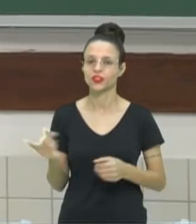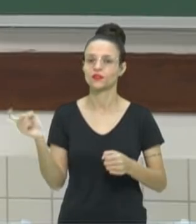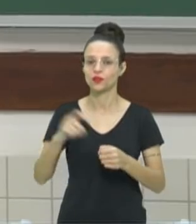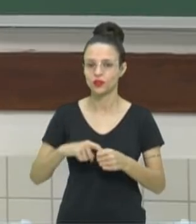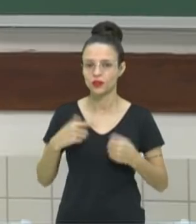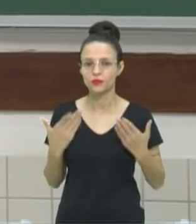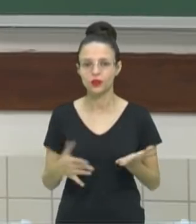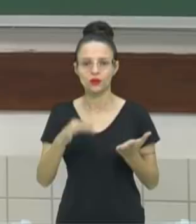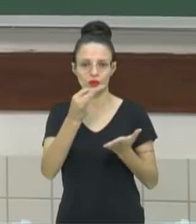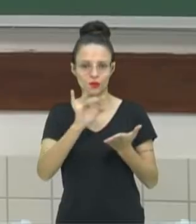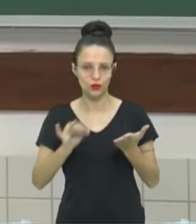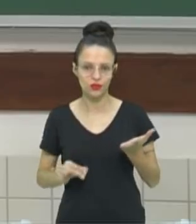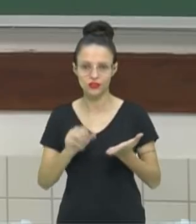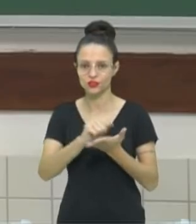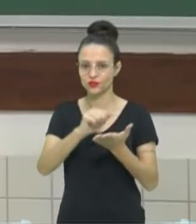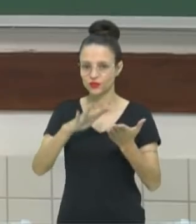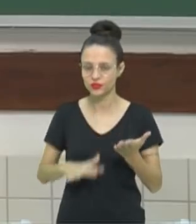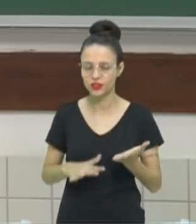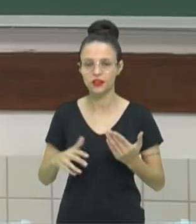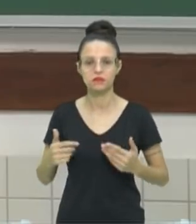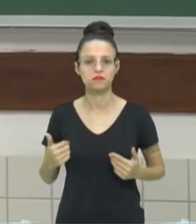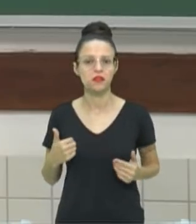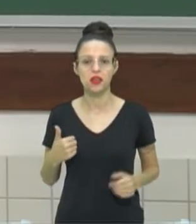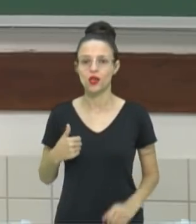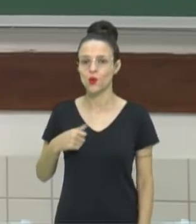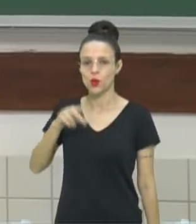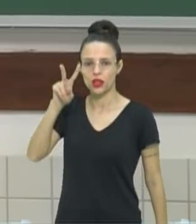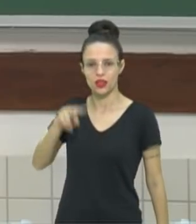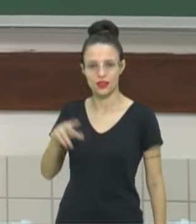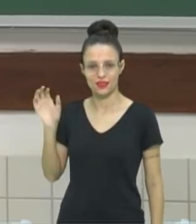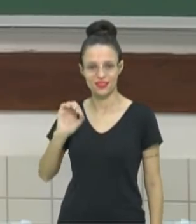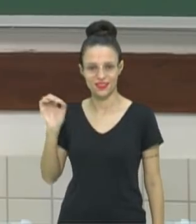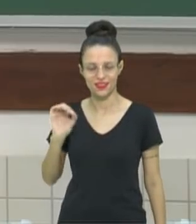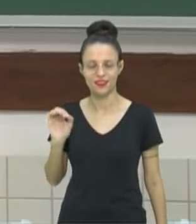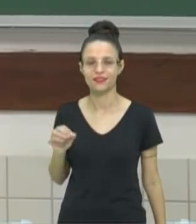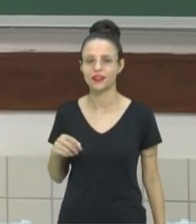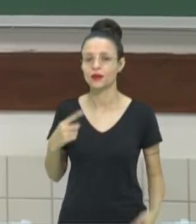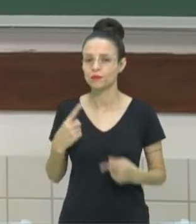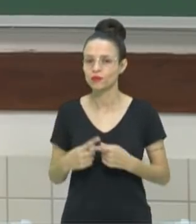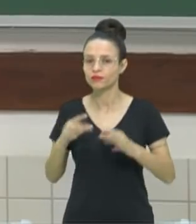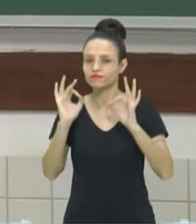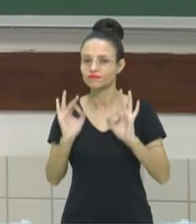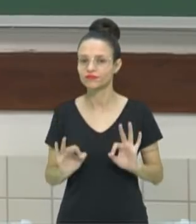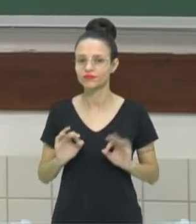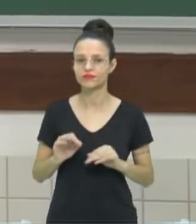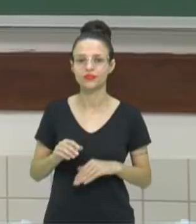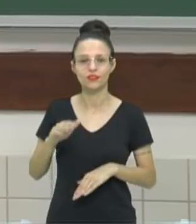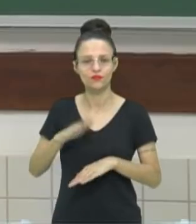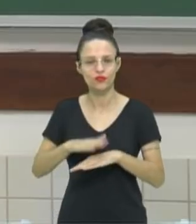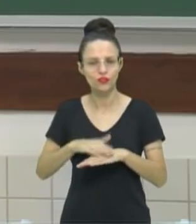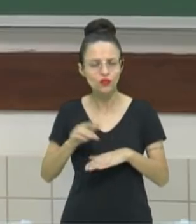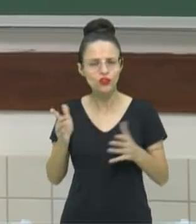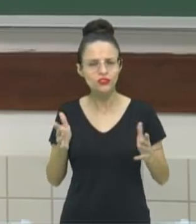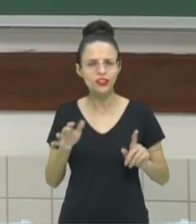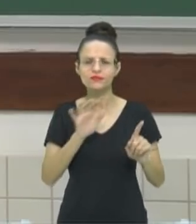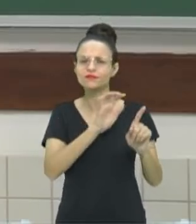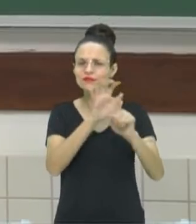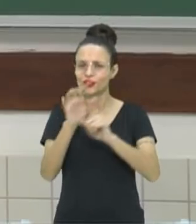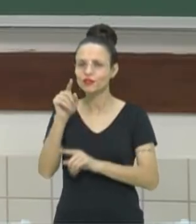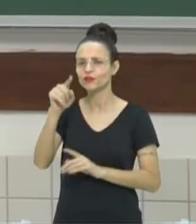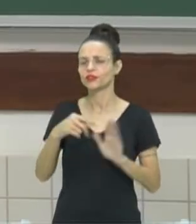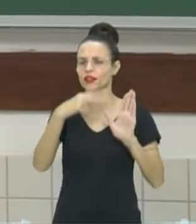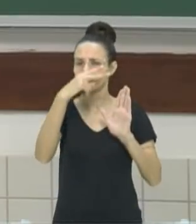Voltamos então para a correção do exercício. Eu nem fiz a leitura do enunciado, que era justamente para instigar vocês a